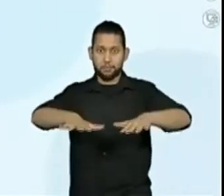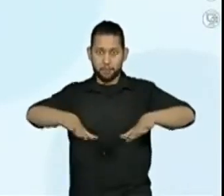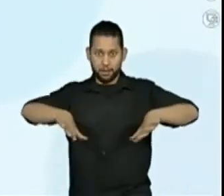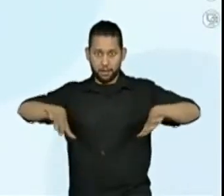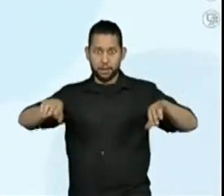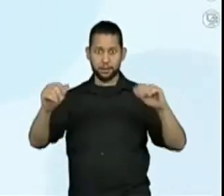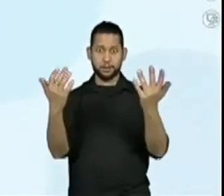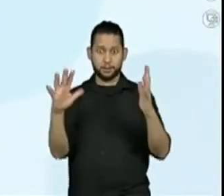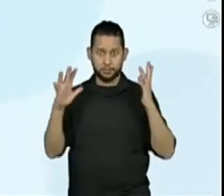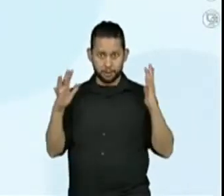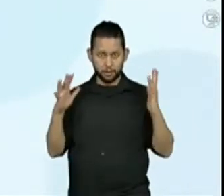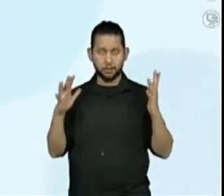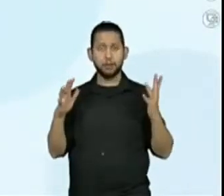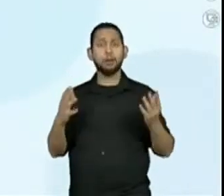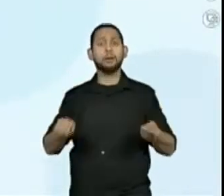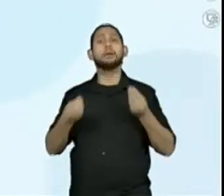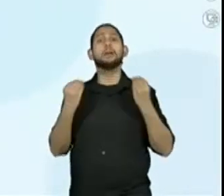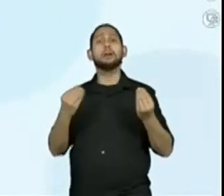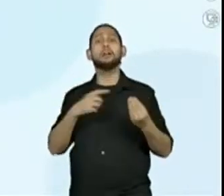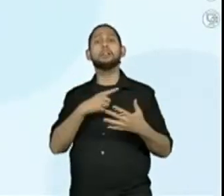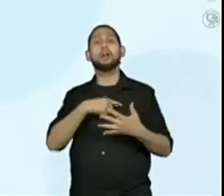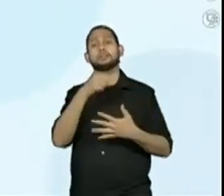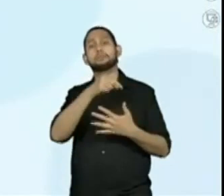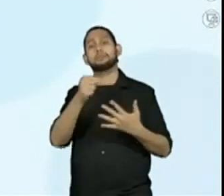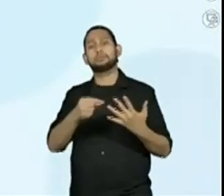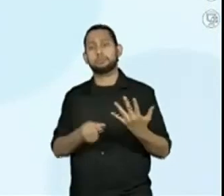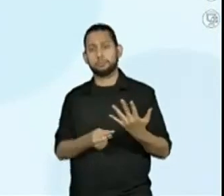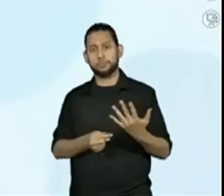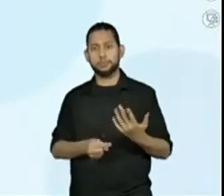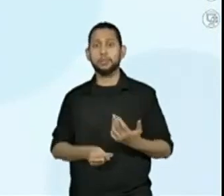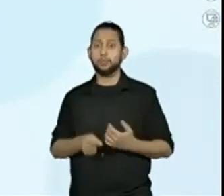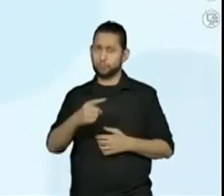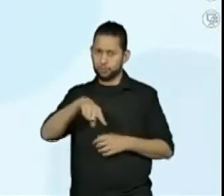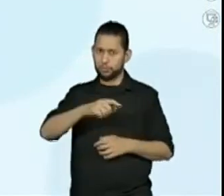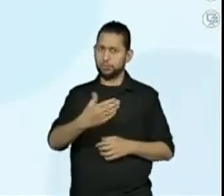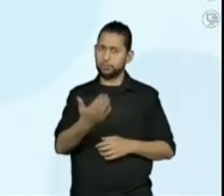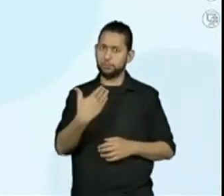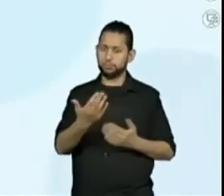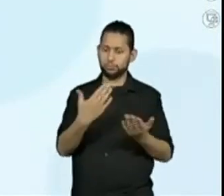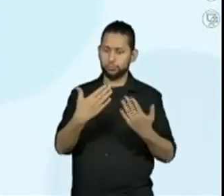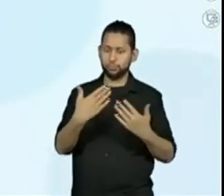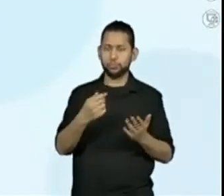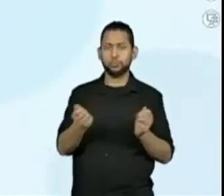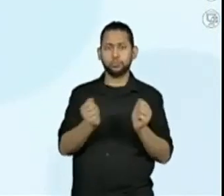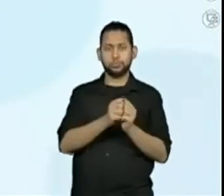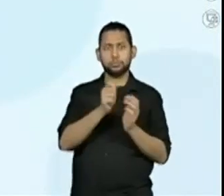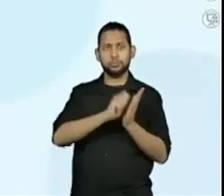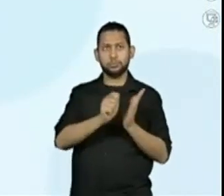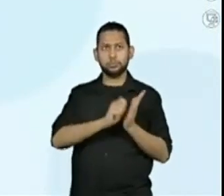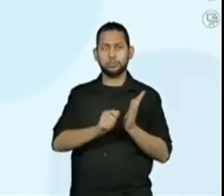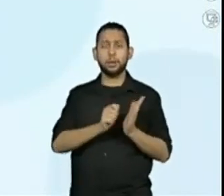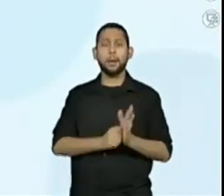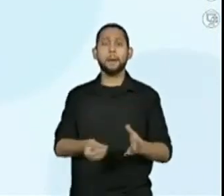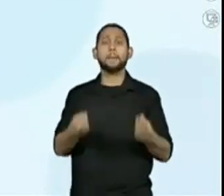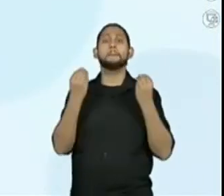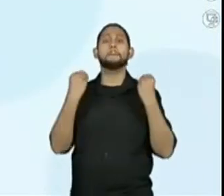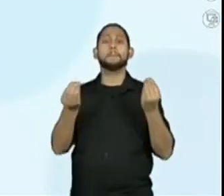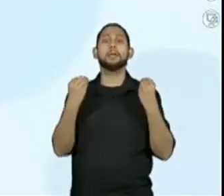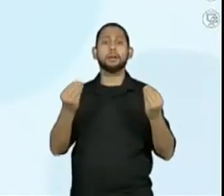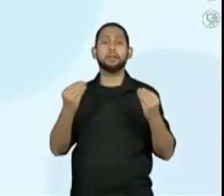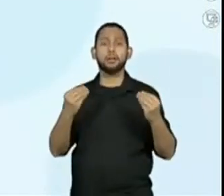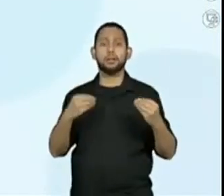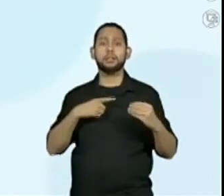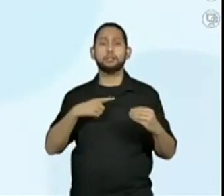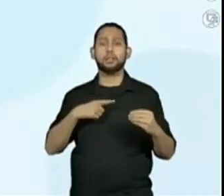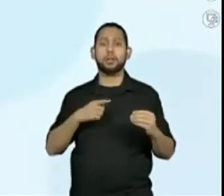Vamos registrar? Vamos lá? A função da mata ciliar, das matas ciliares. Eu